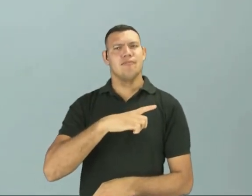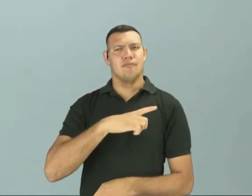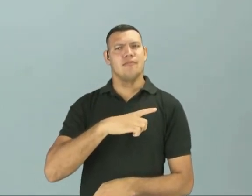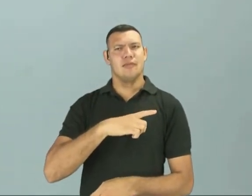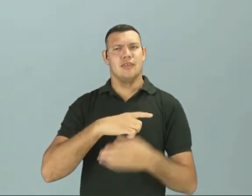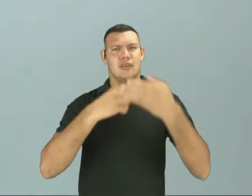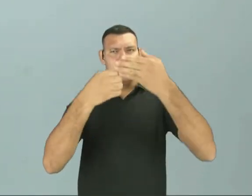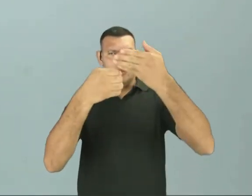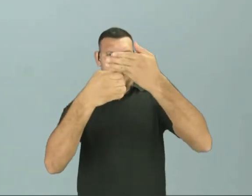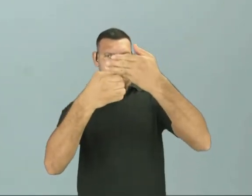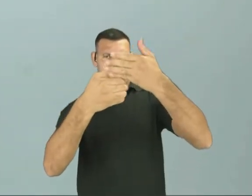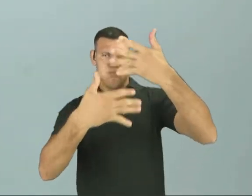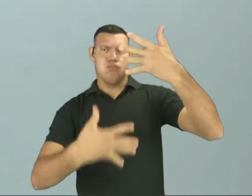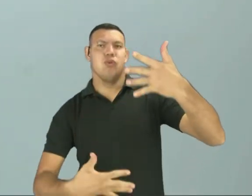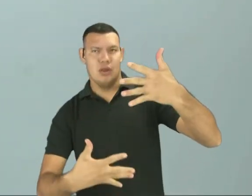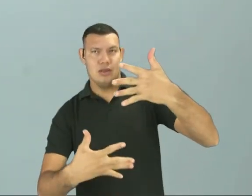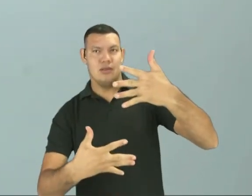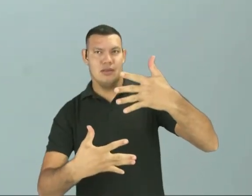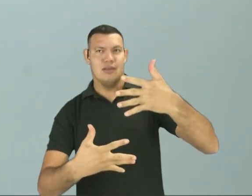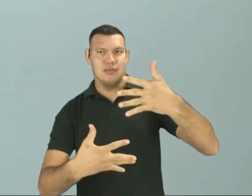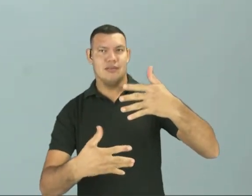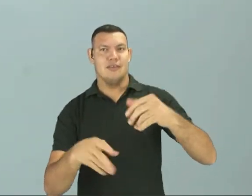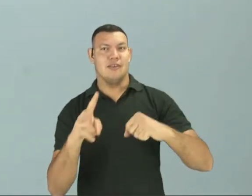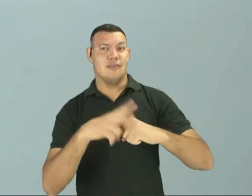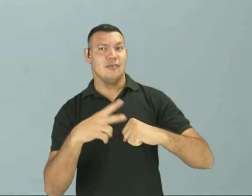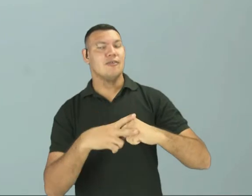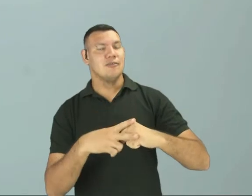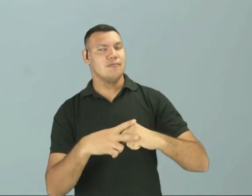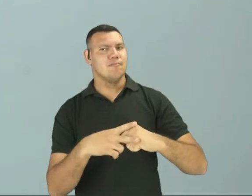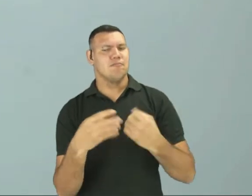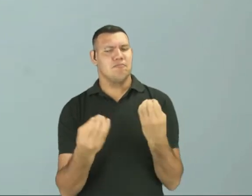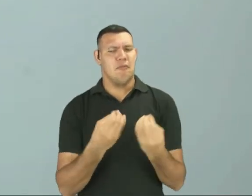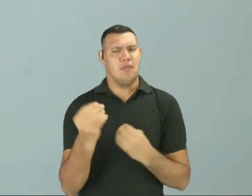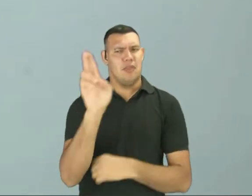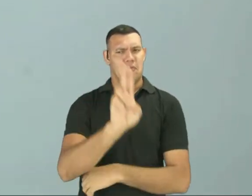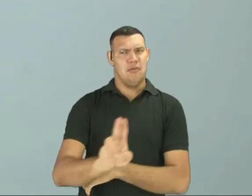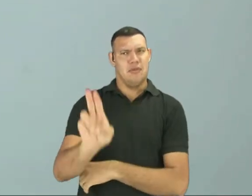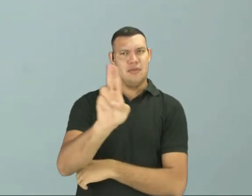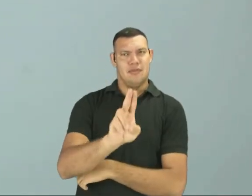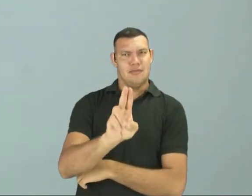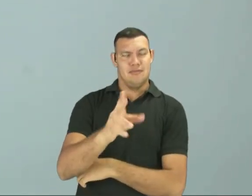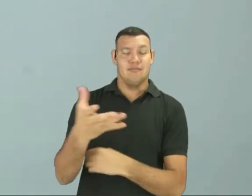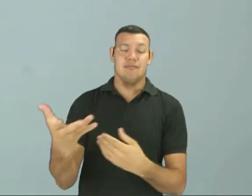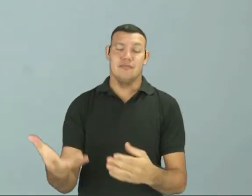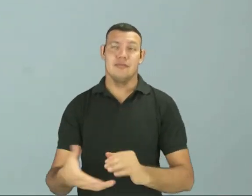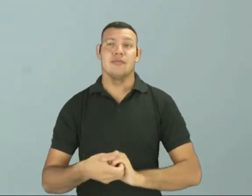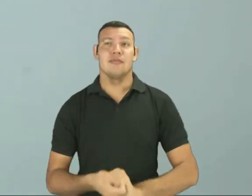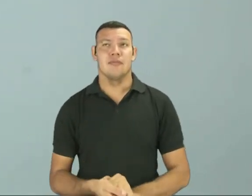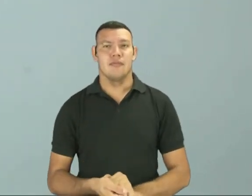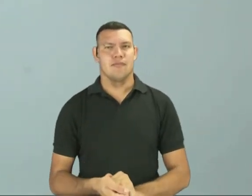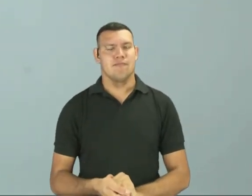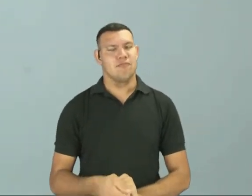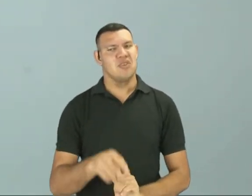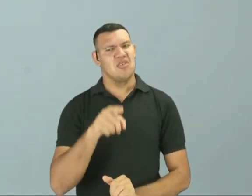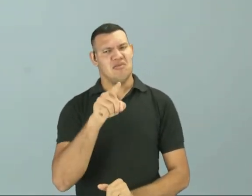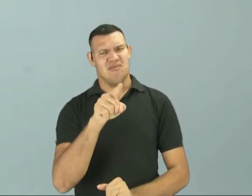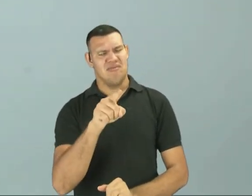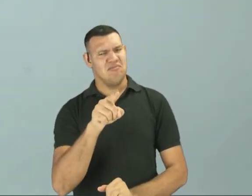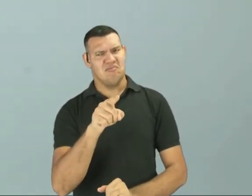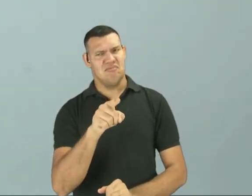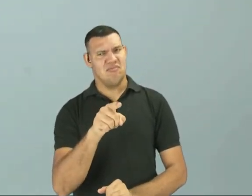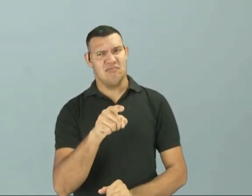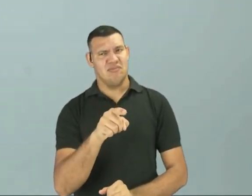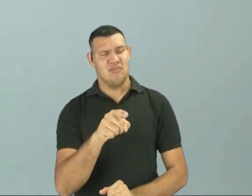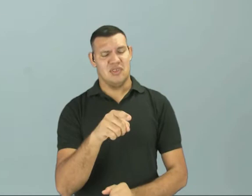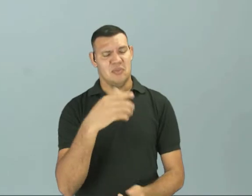verbos para saber qual eu uso no infinitivo, qual eu uso no gerúndio. Mas não faça isso, né? Isso não vai ser perca de tempo,